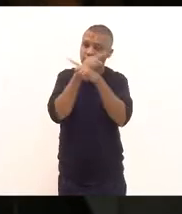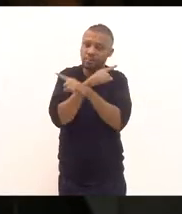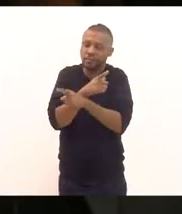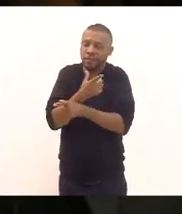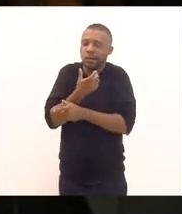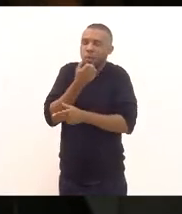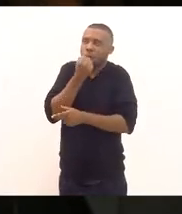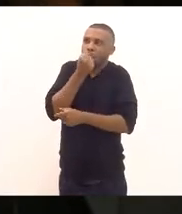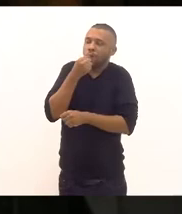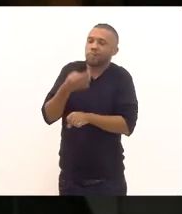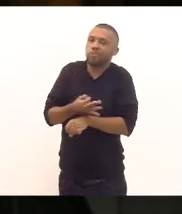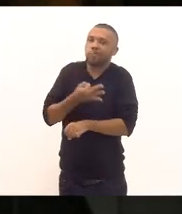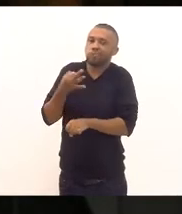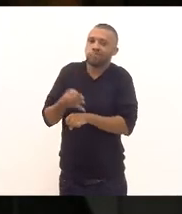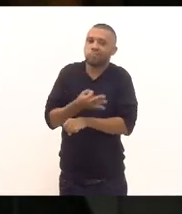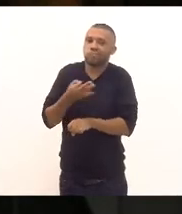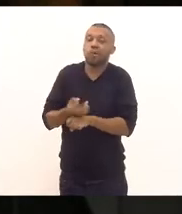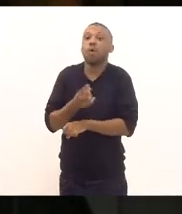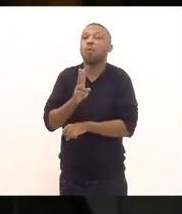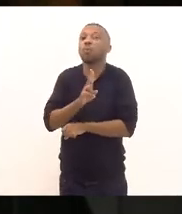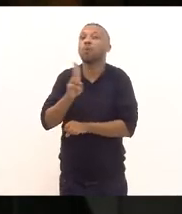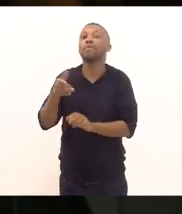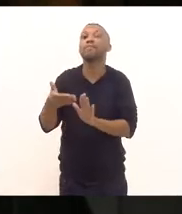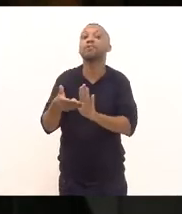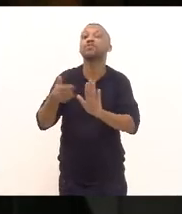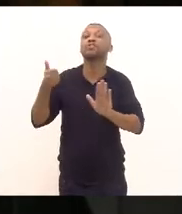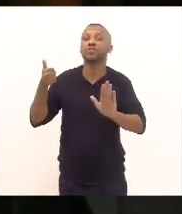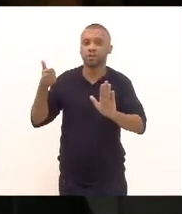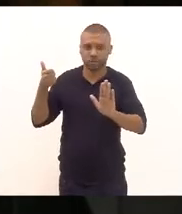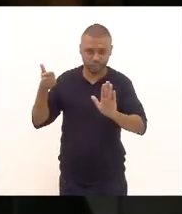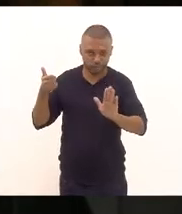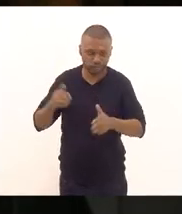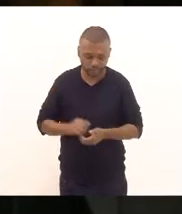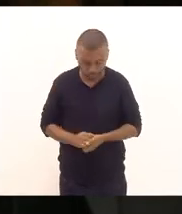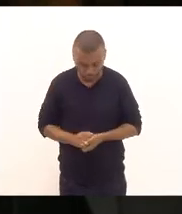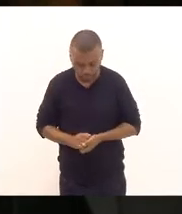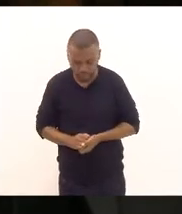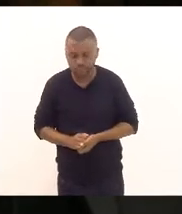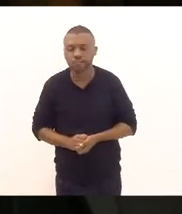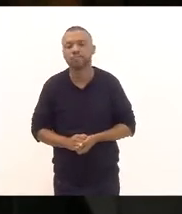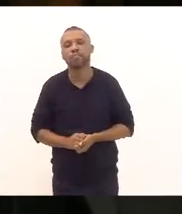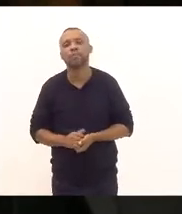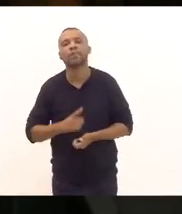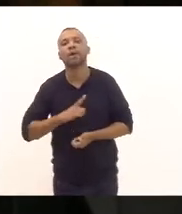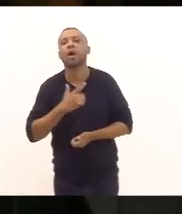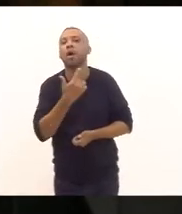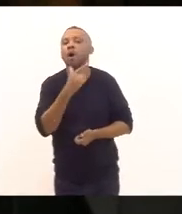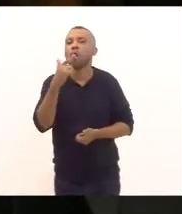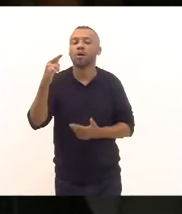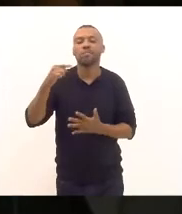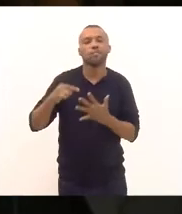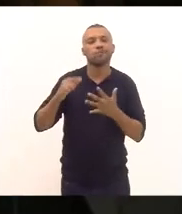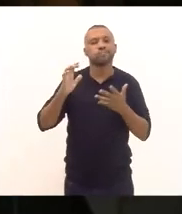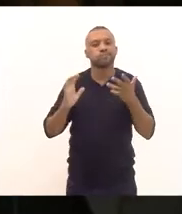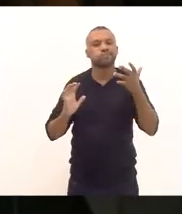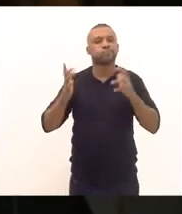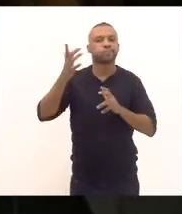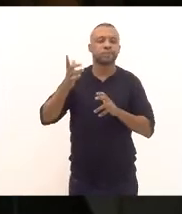demolir e o nome dele foi retirado E daí daí diante outros fatos tristes